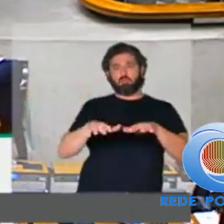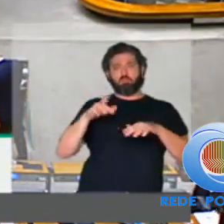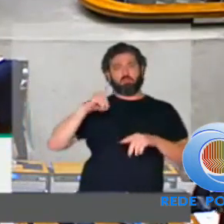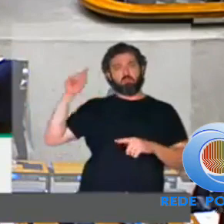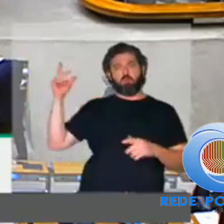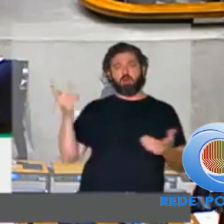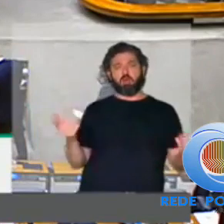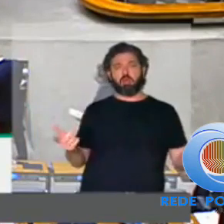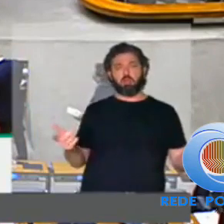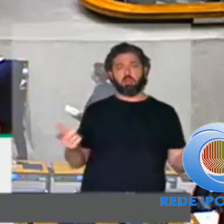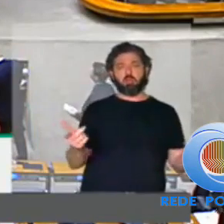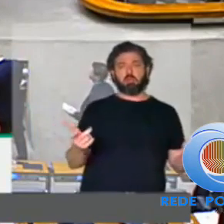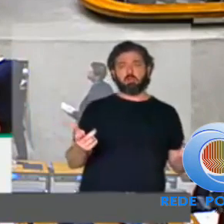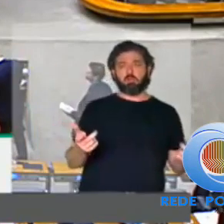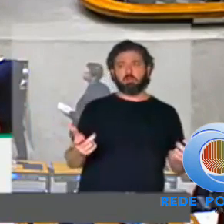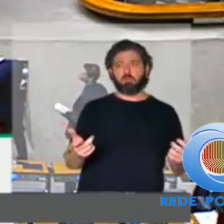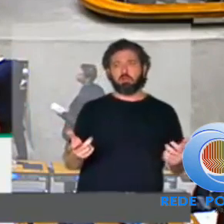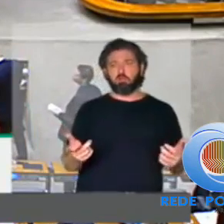plenário.